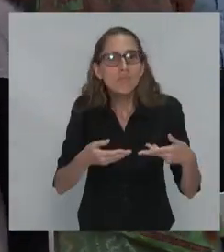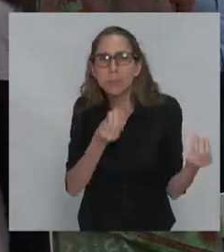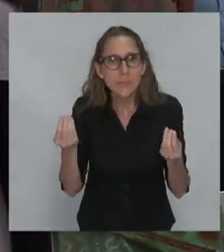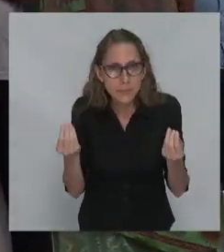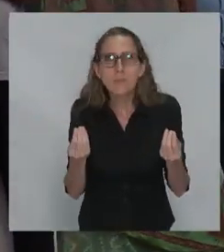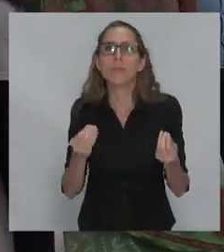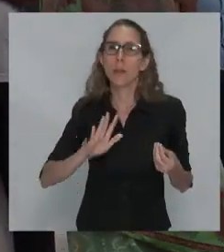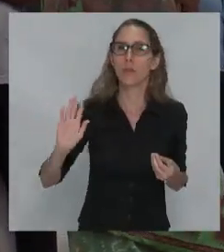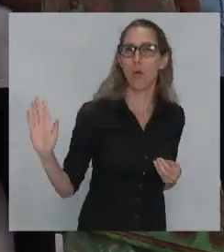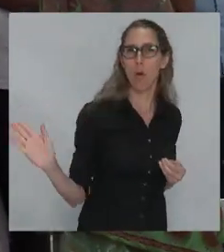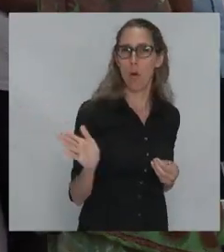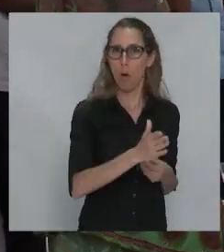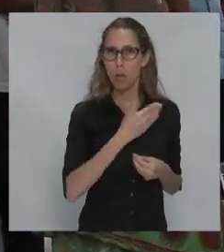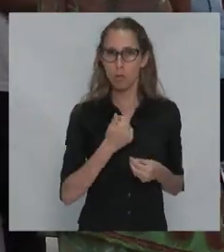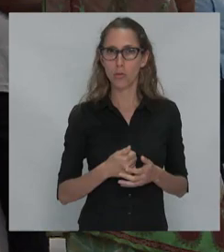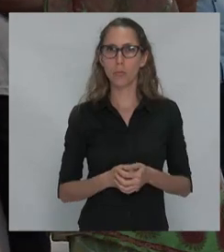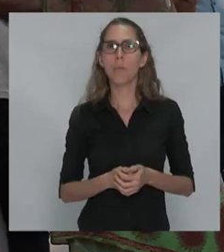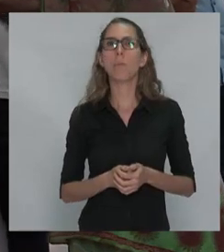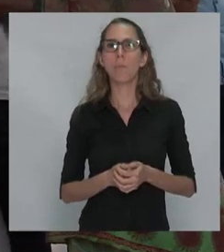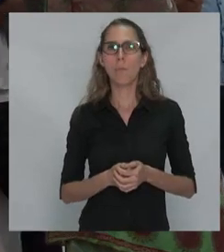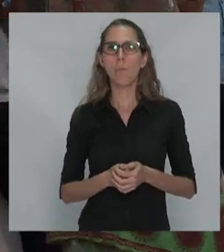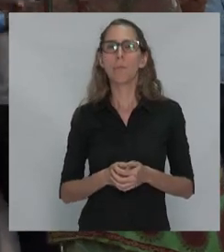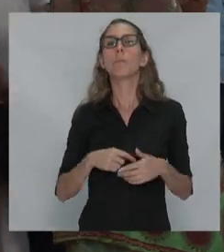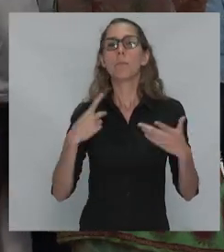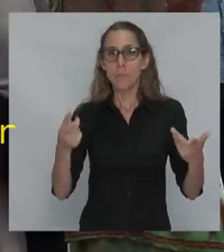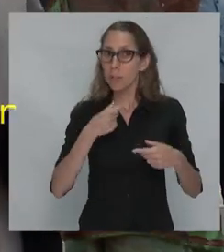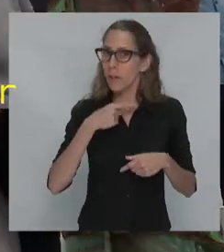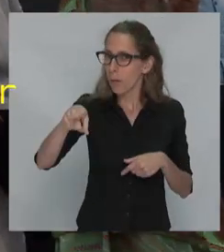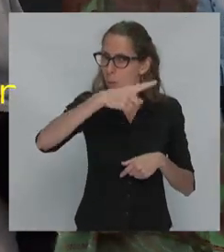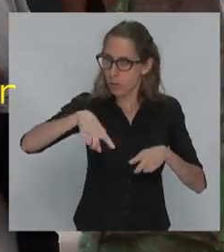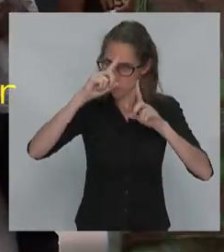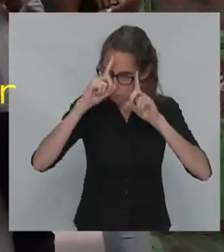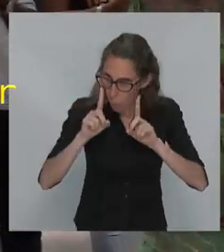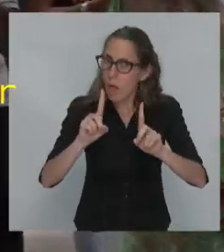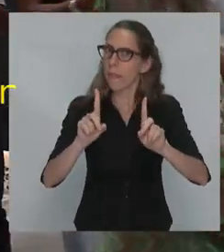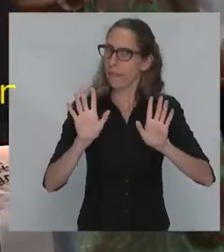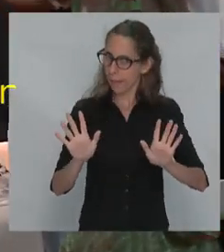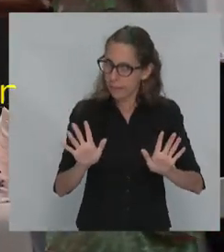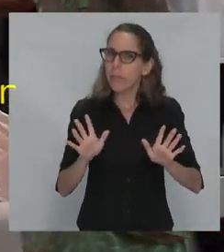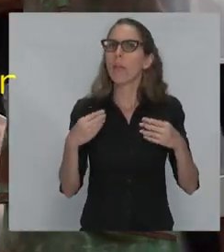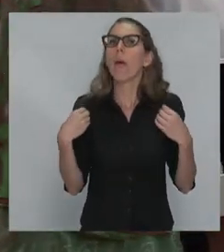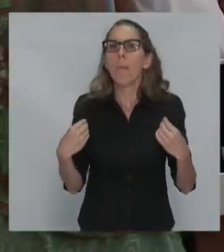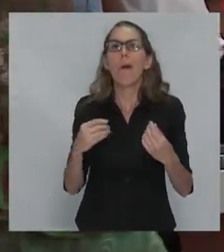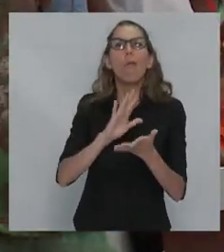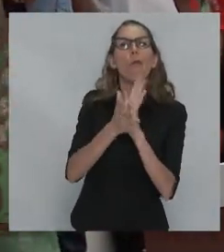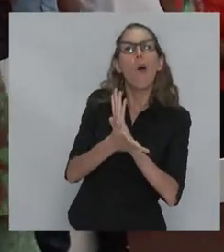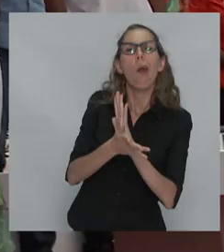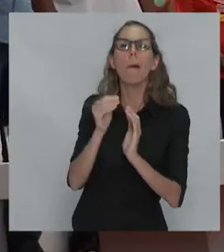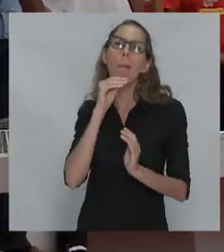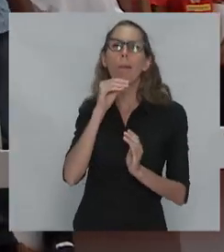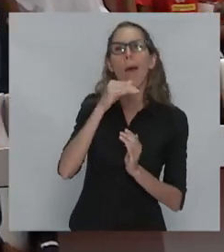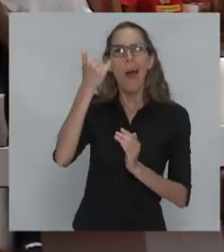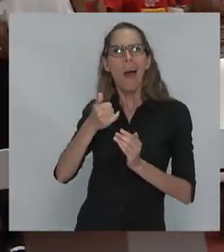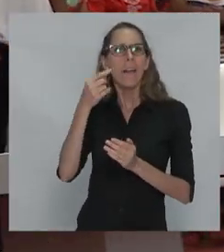exceção, muito atentos para todas as expressões de racismo. Desde el